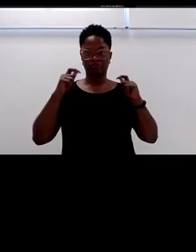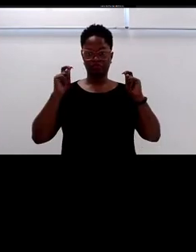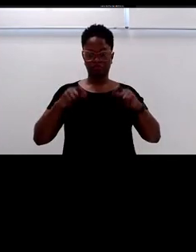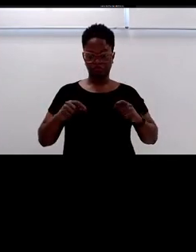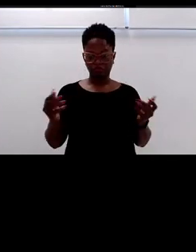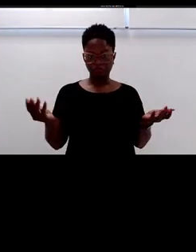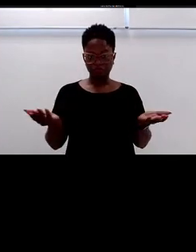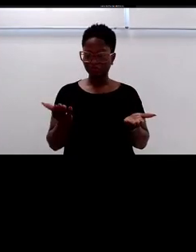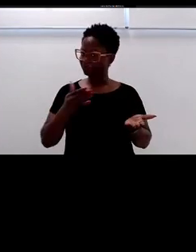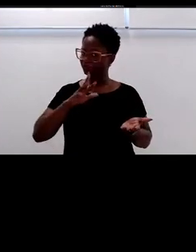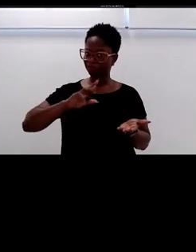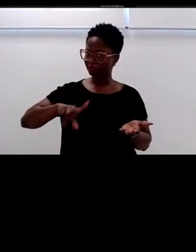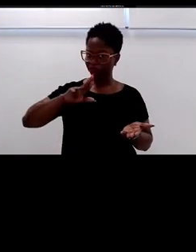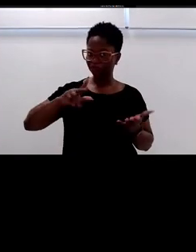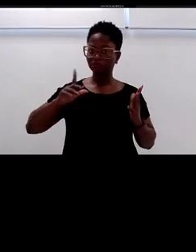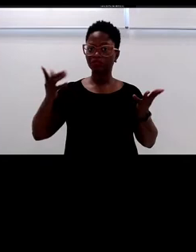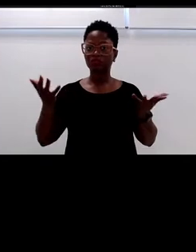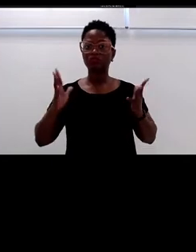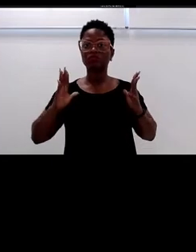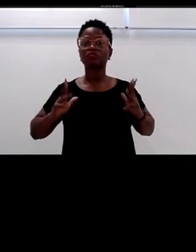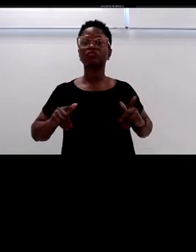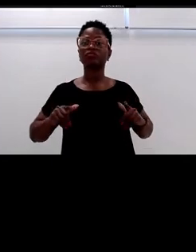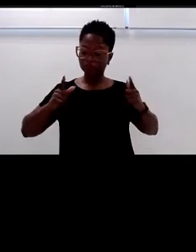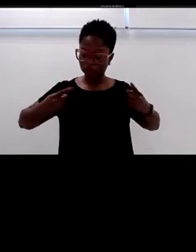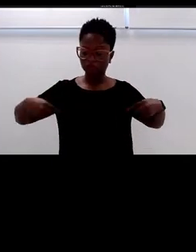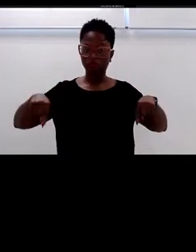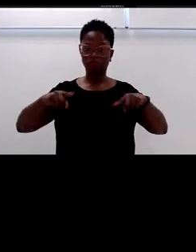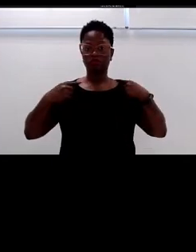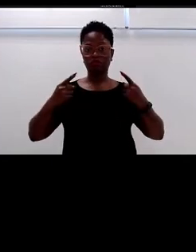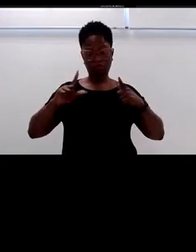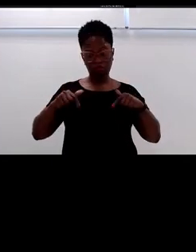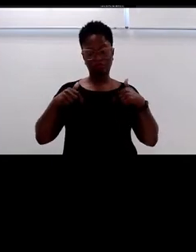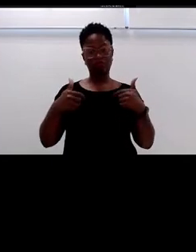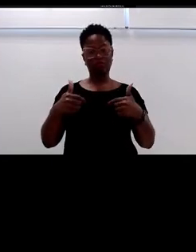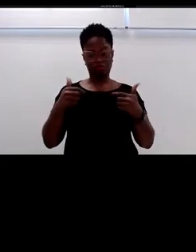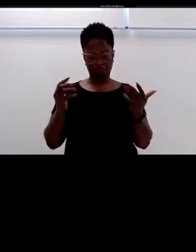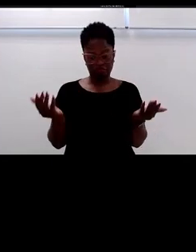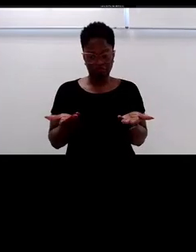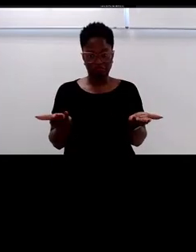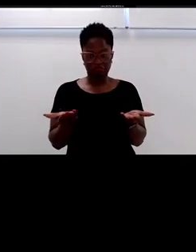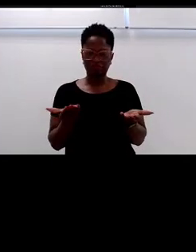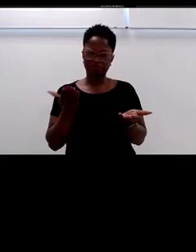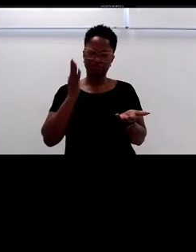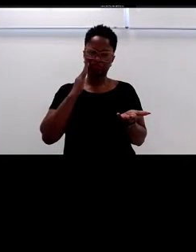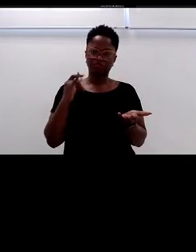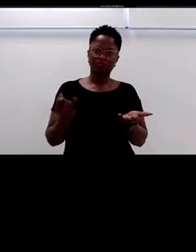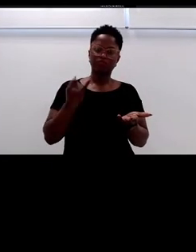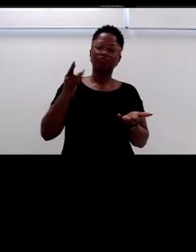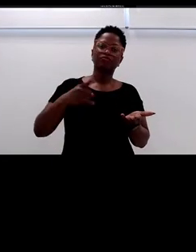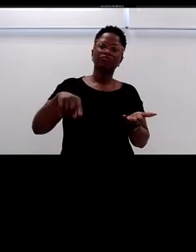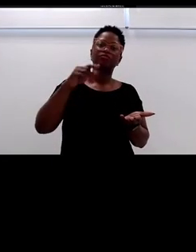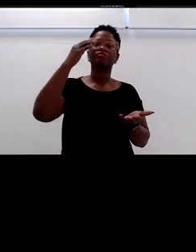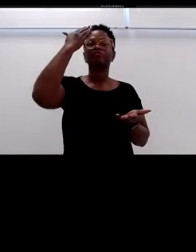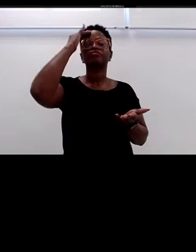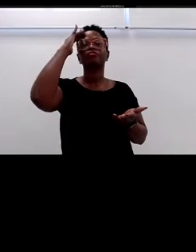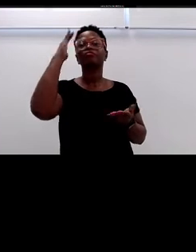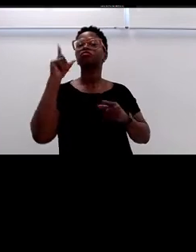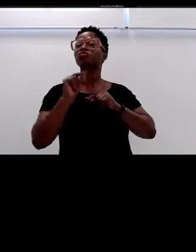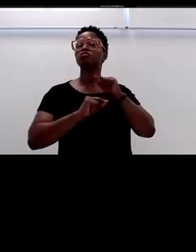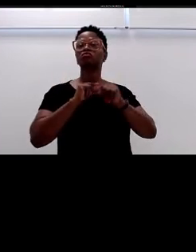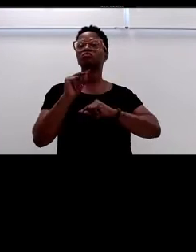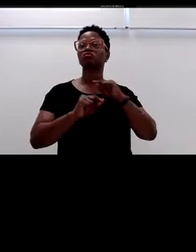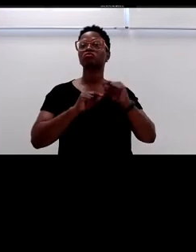acho que a gente é atualidade, a gente é agente. A gente é um agente da atualidade. Eu acho que o importante é você entender o que é